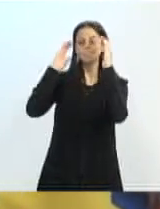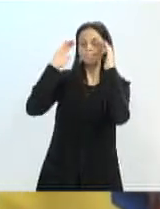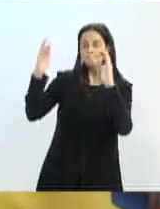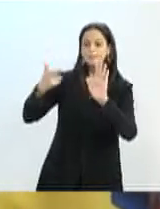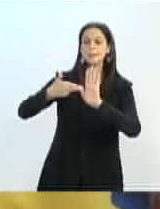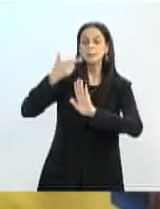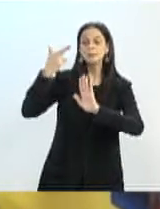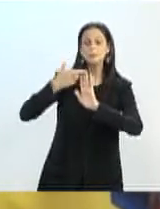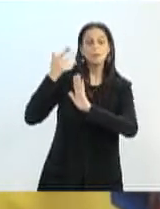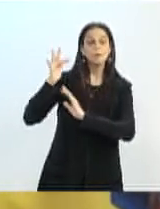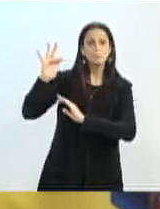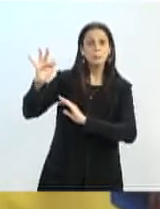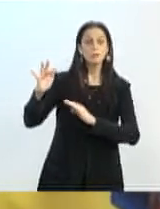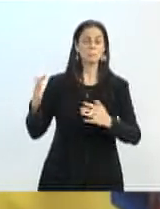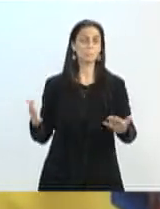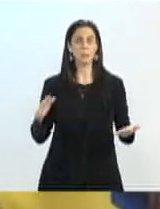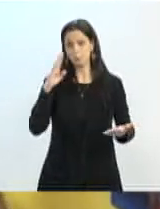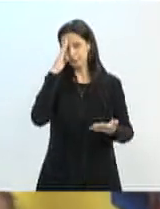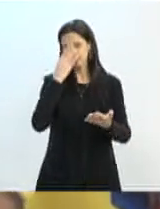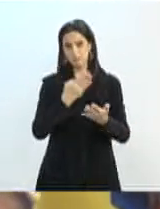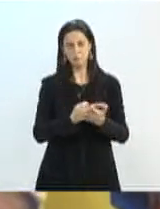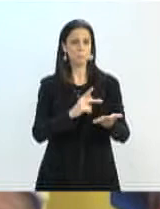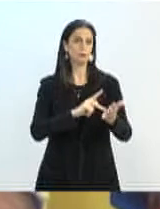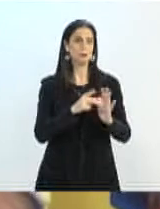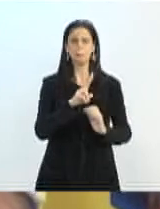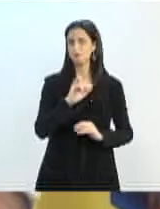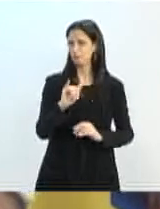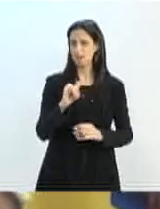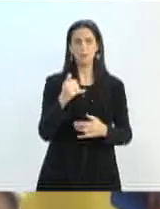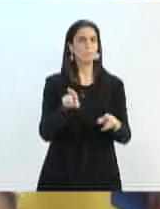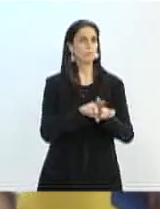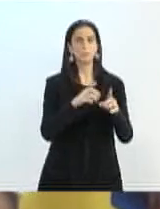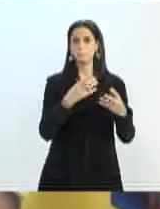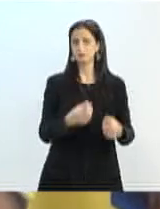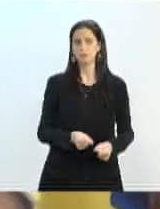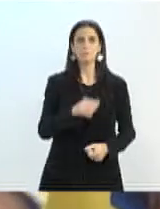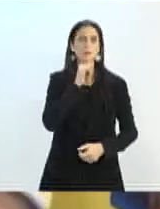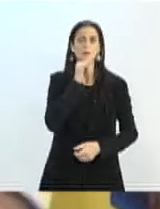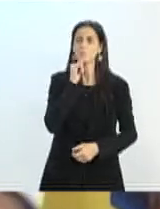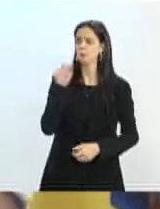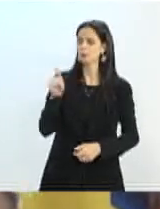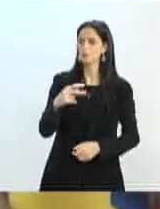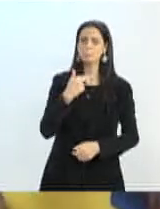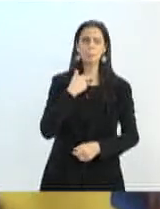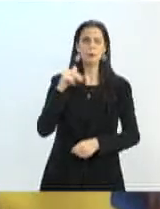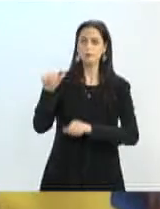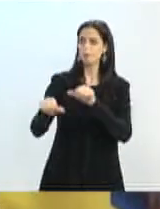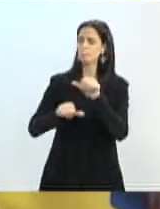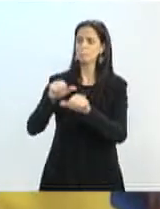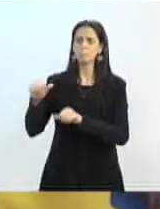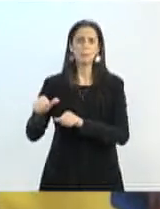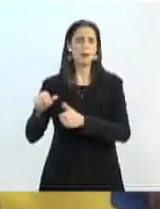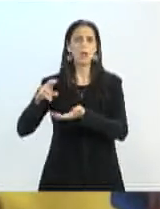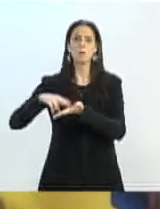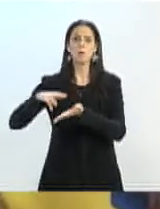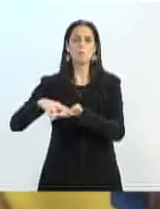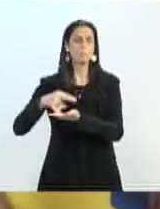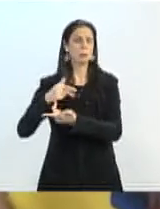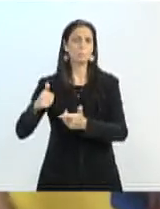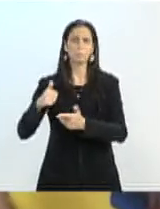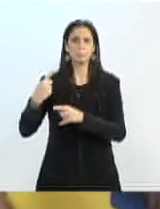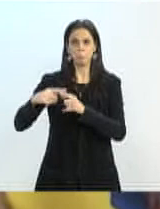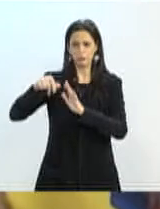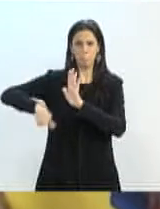permitir jamais, e acho que o sindicato também não pode permitir, é que o professor seja obrigado a alterar nota, até porque é um crime, isso é um documento oficial, e